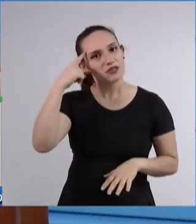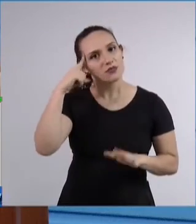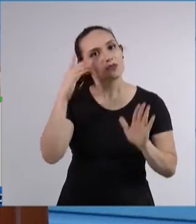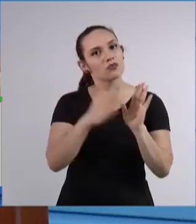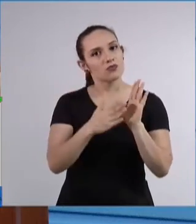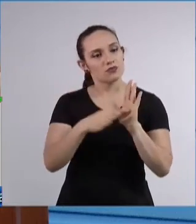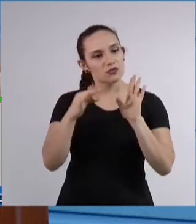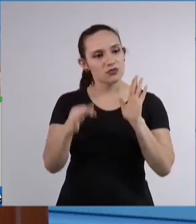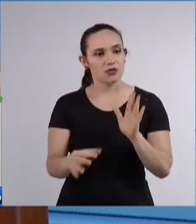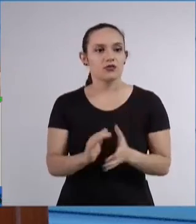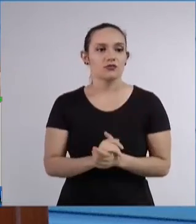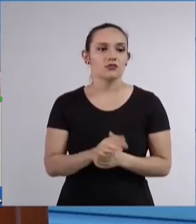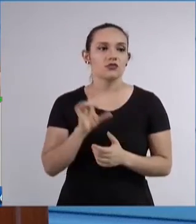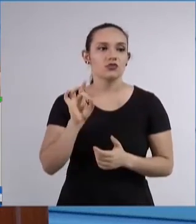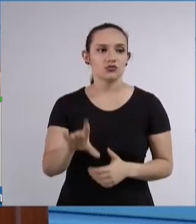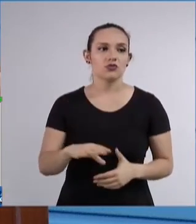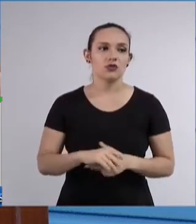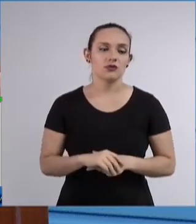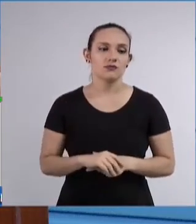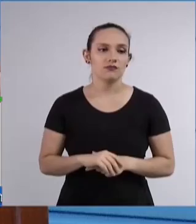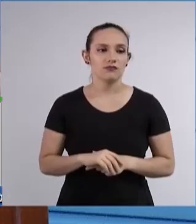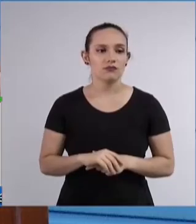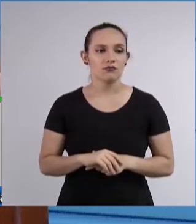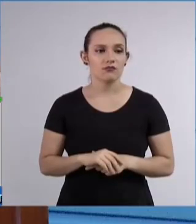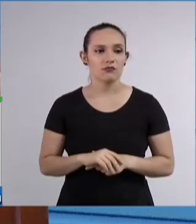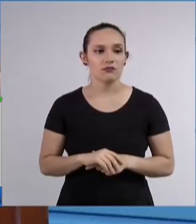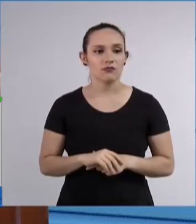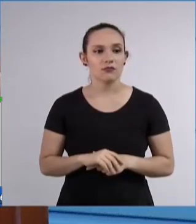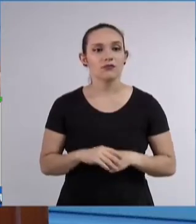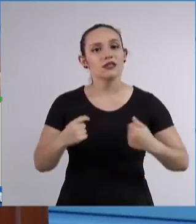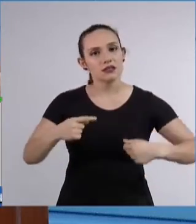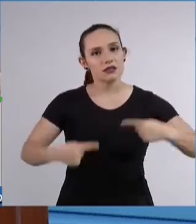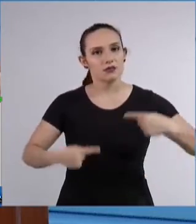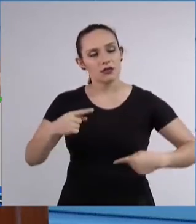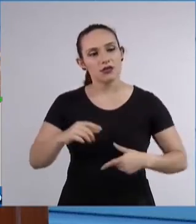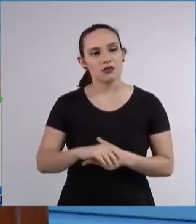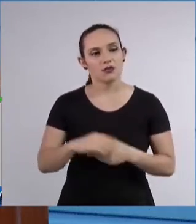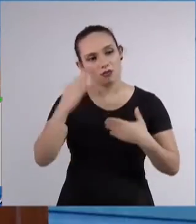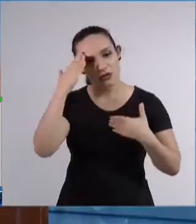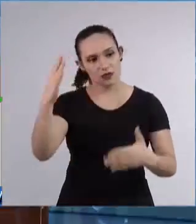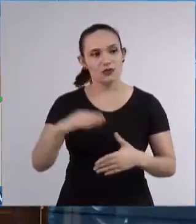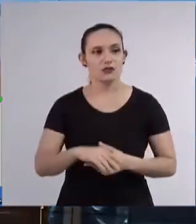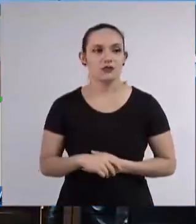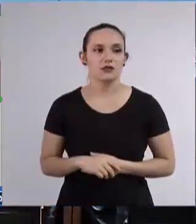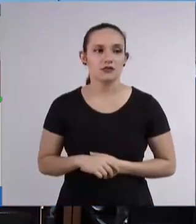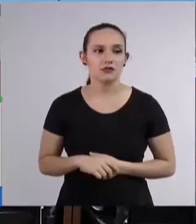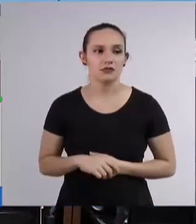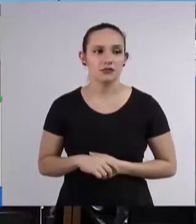possibilidade de fazer esse debate. É só ter alguém para debater com ele. Obrigado, senhor presidente.